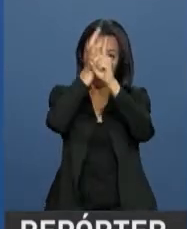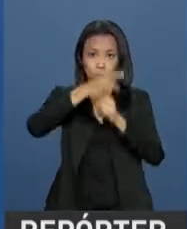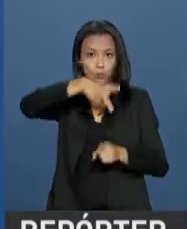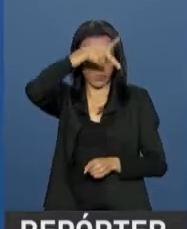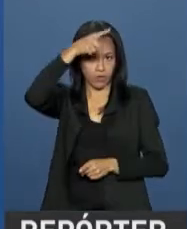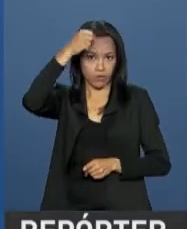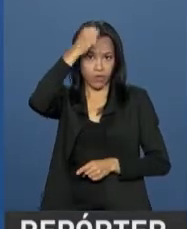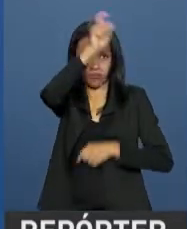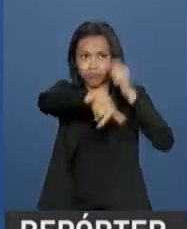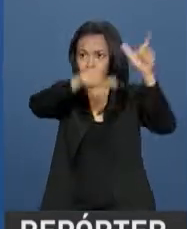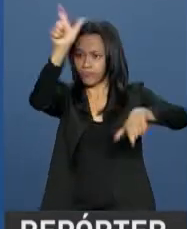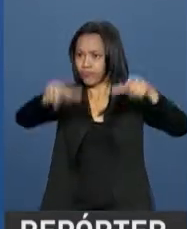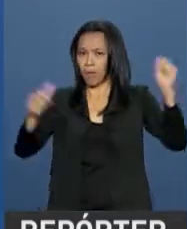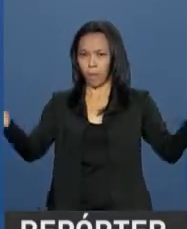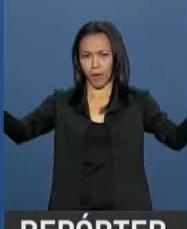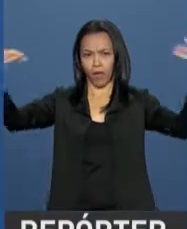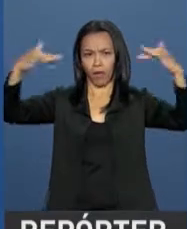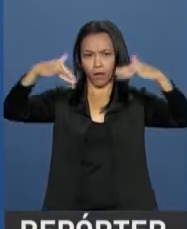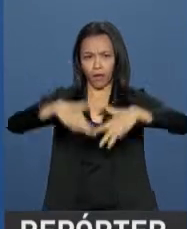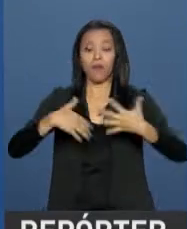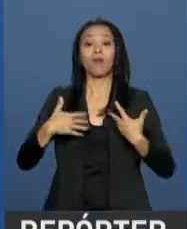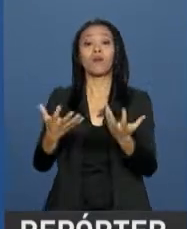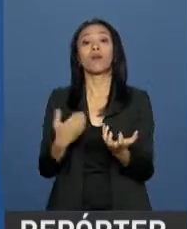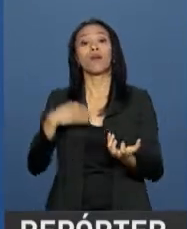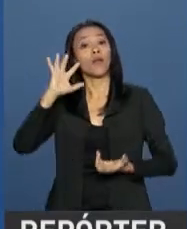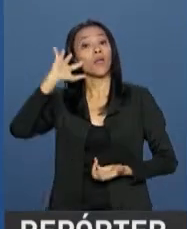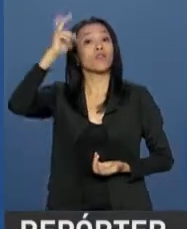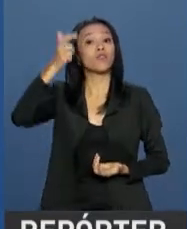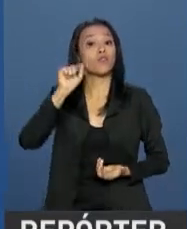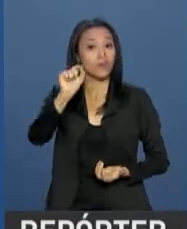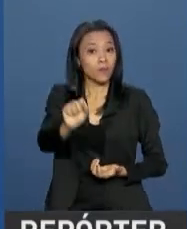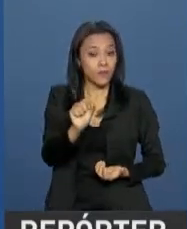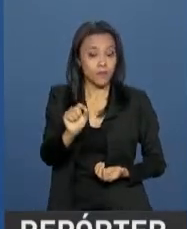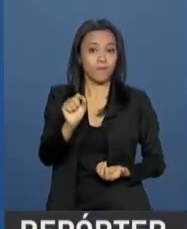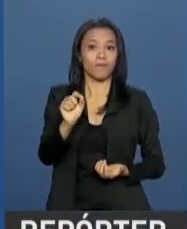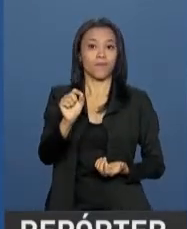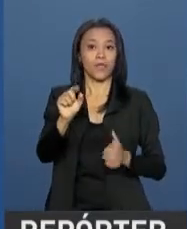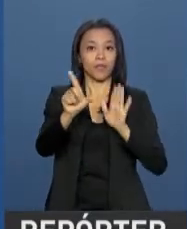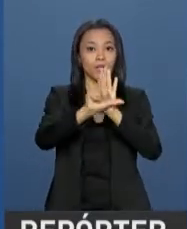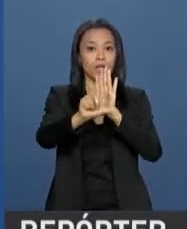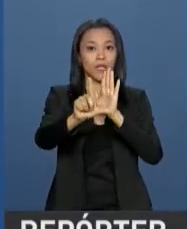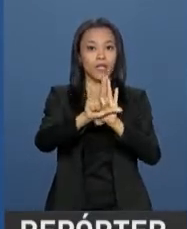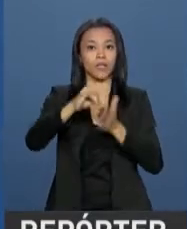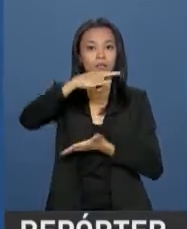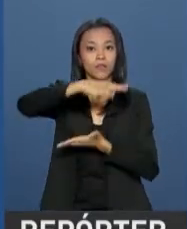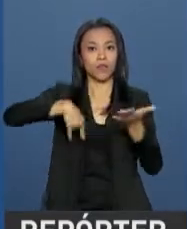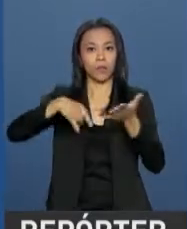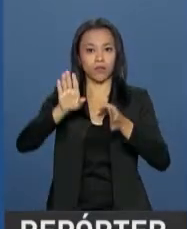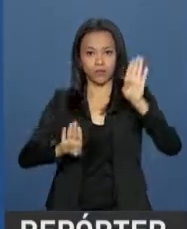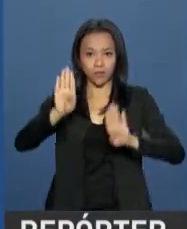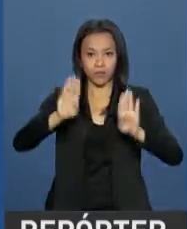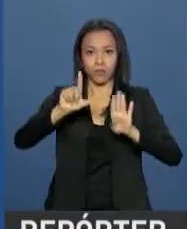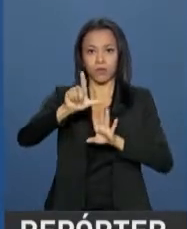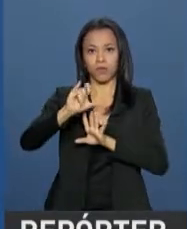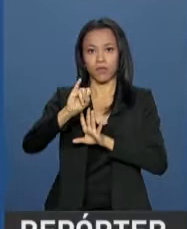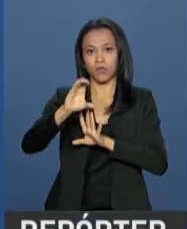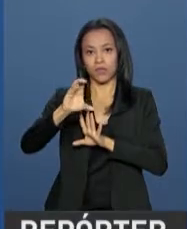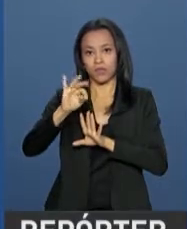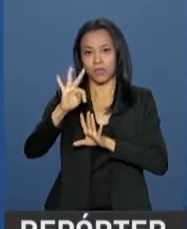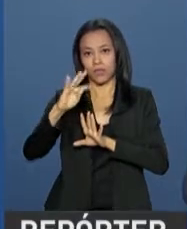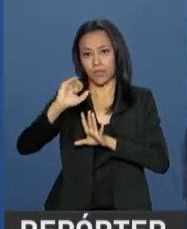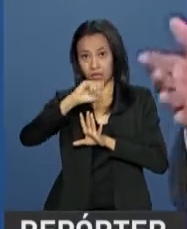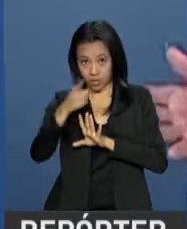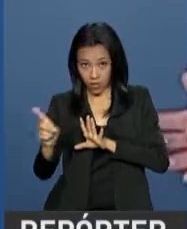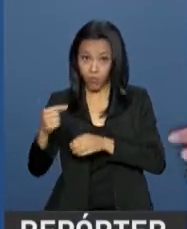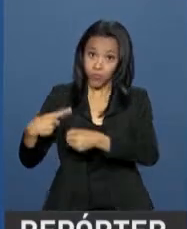prefeitos eu quero dar uma rápida solução para a questão da modificação da lei de licitações tanto para conversarmos para os municípios